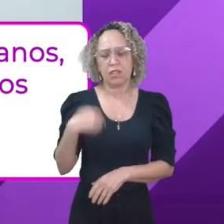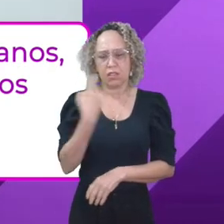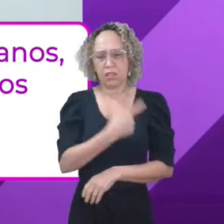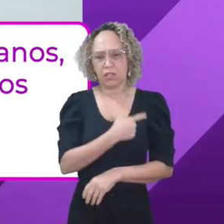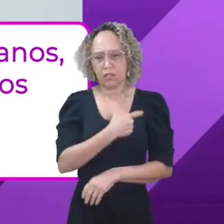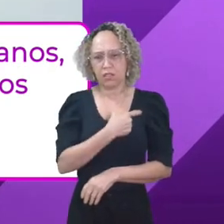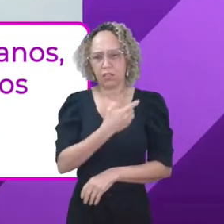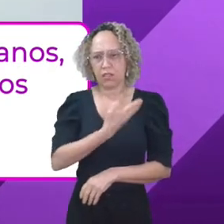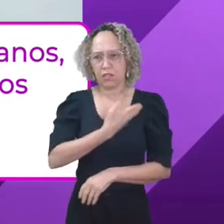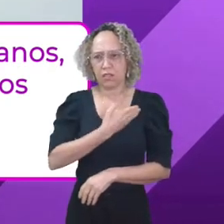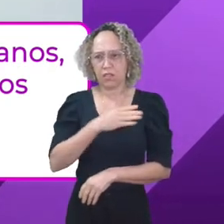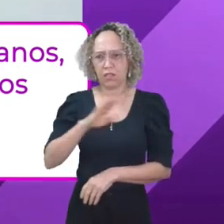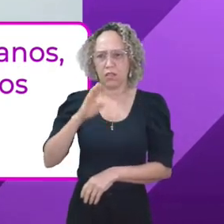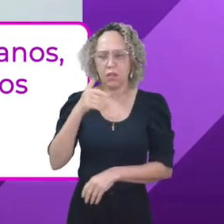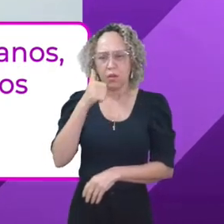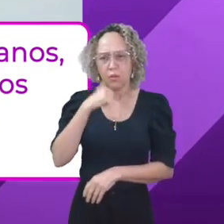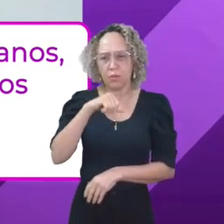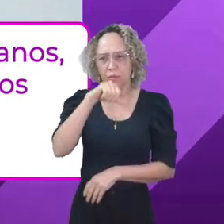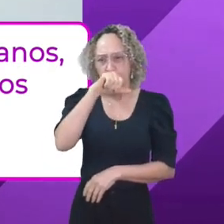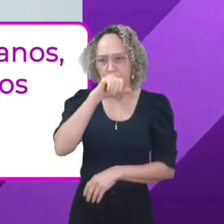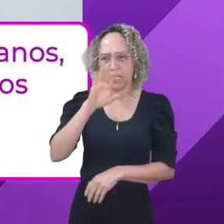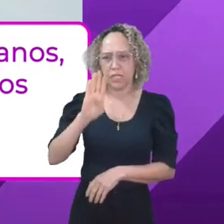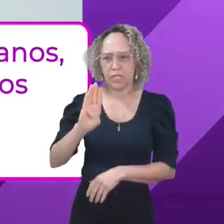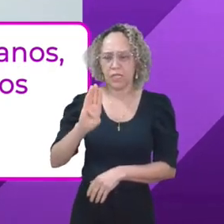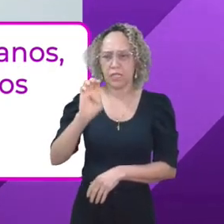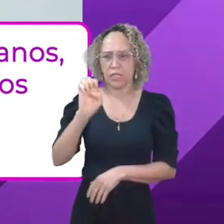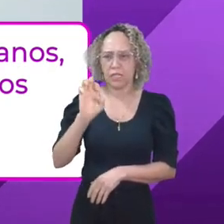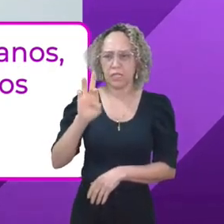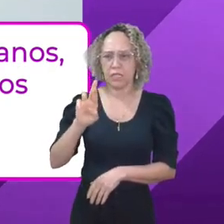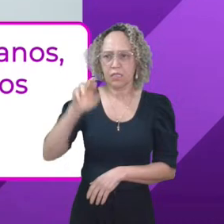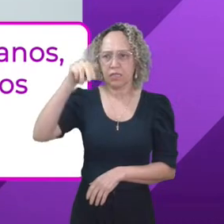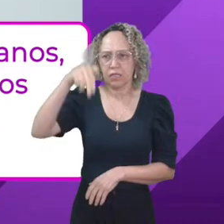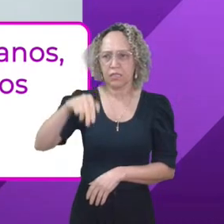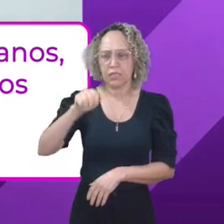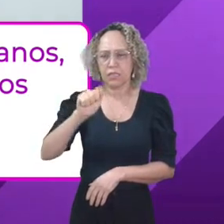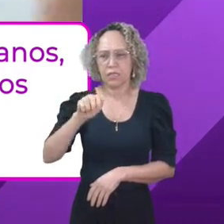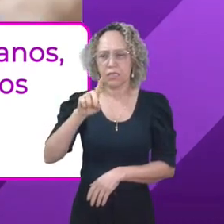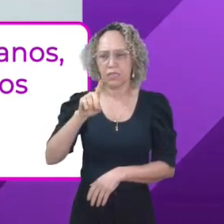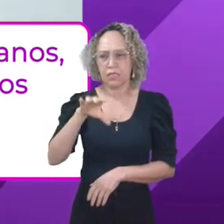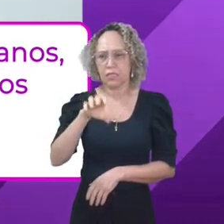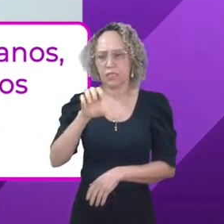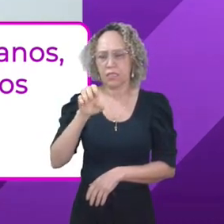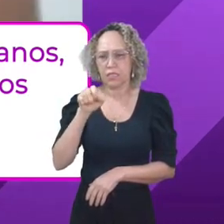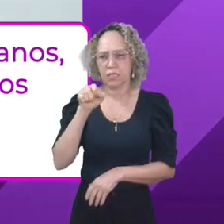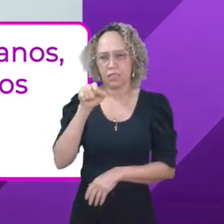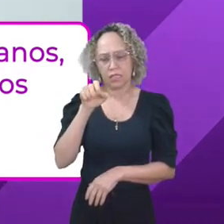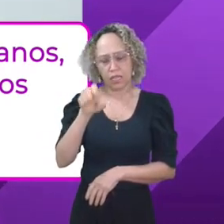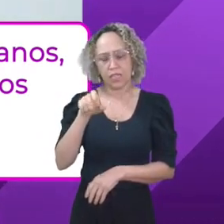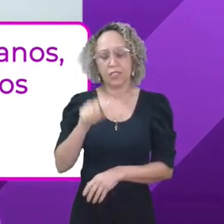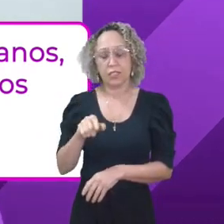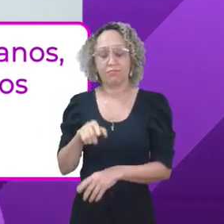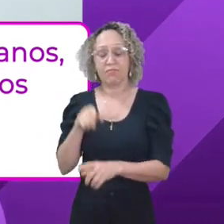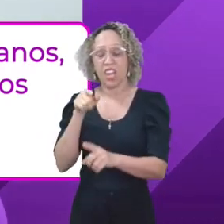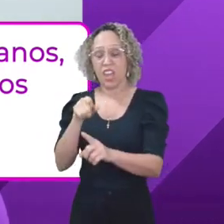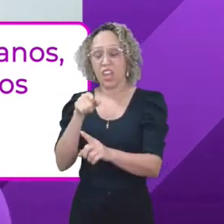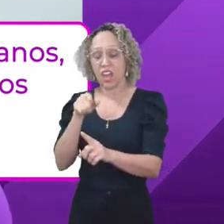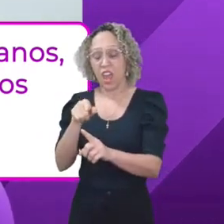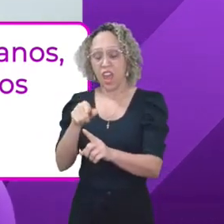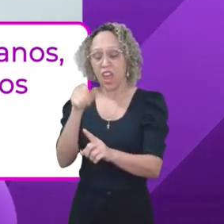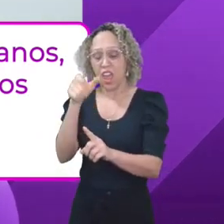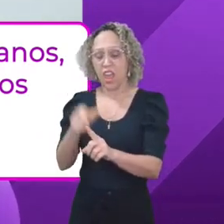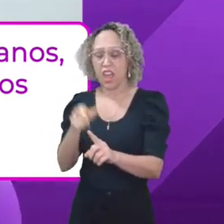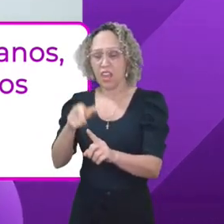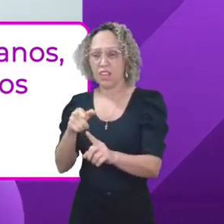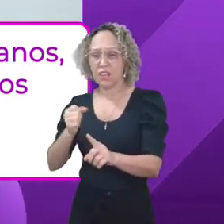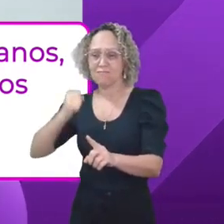companheira Bernadette, mãe Bernadette, e o mundo conheceu, né? O mundo, né? Porque hoje a ONU, né? Ela